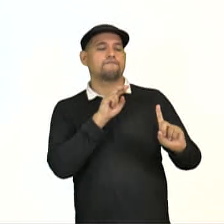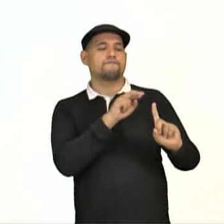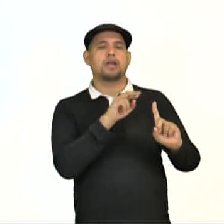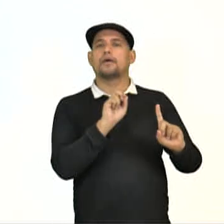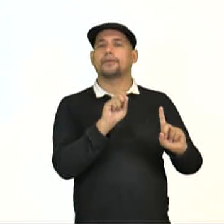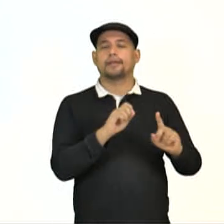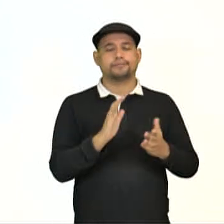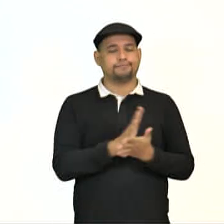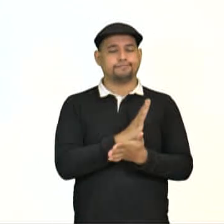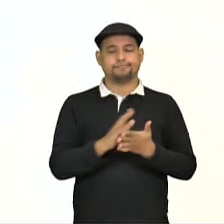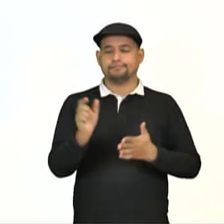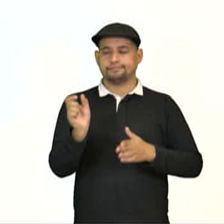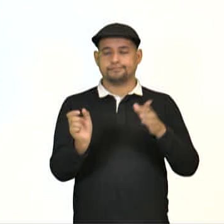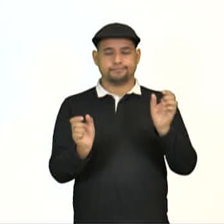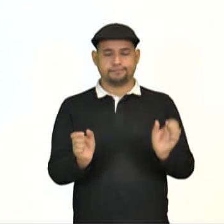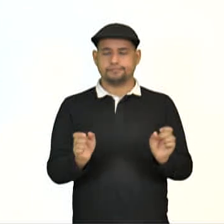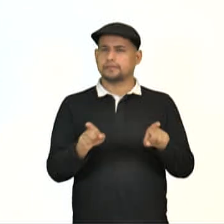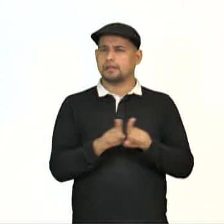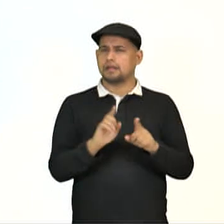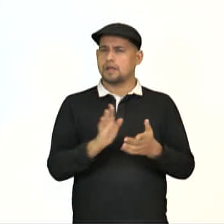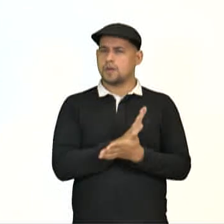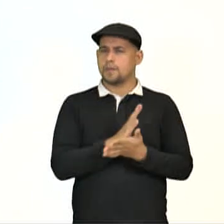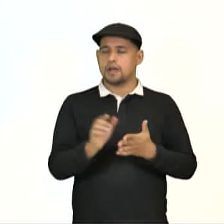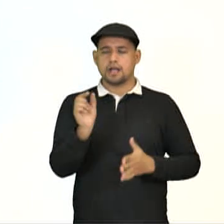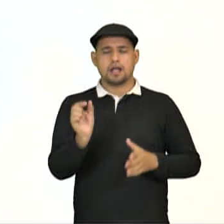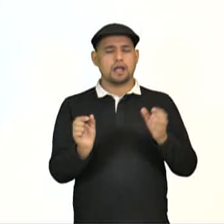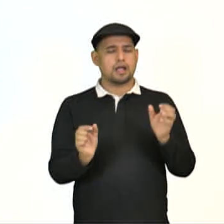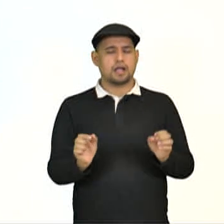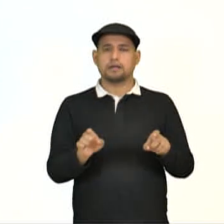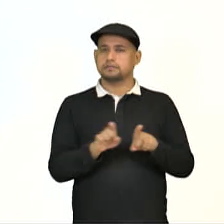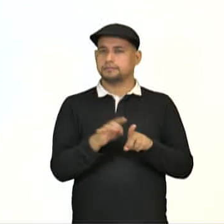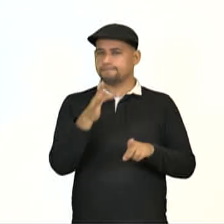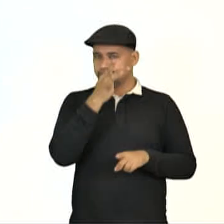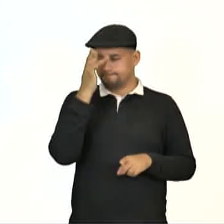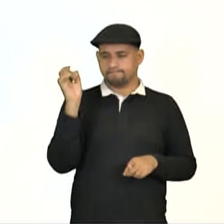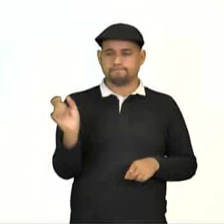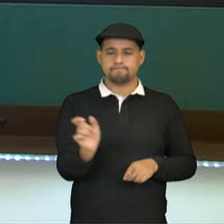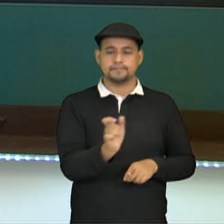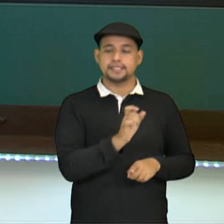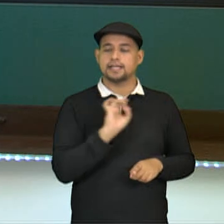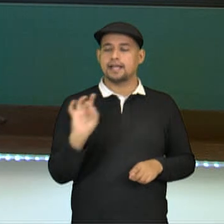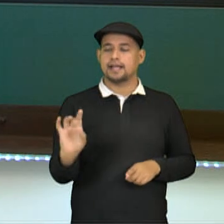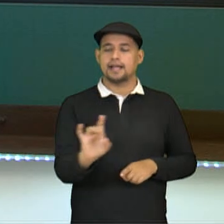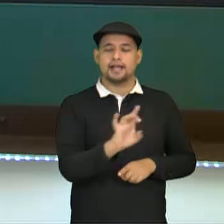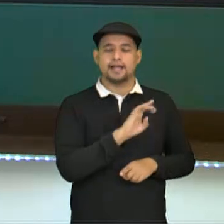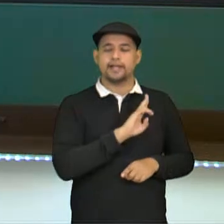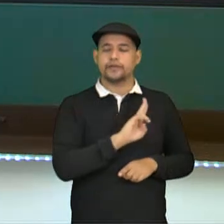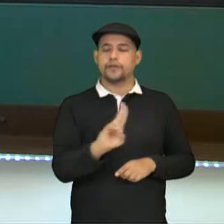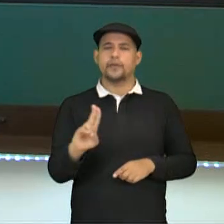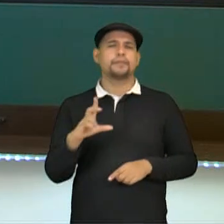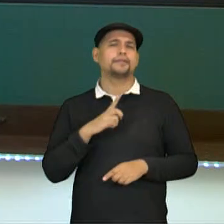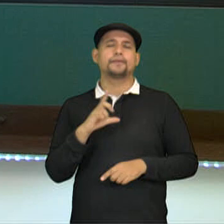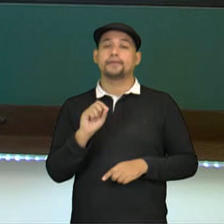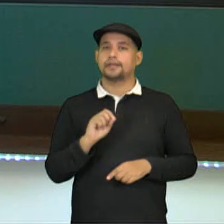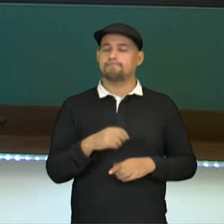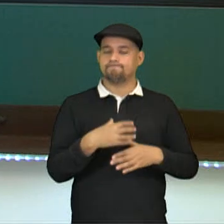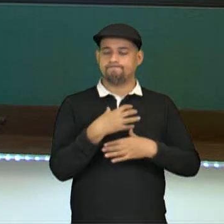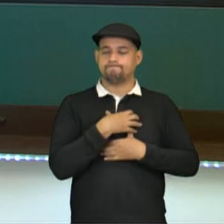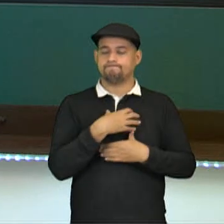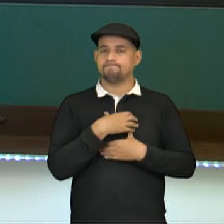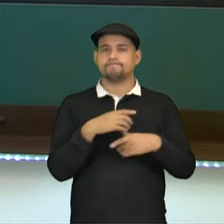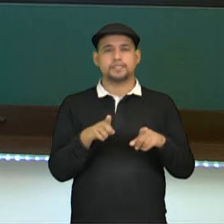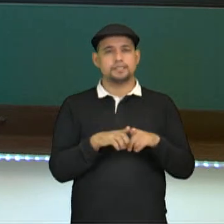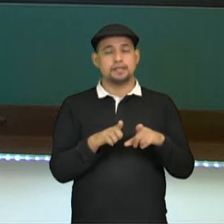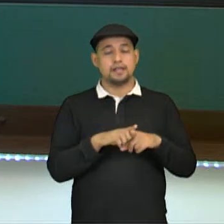a algumas personalidades aqui, algumas características dos personagens. Cada nome traz aí uma situação